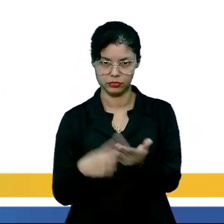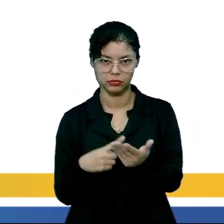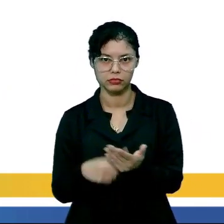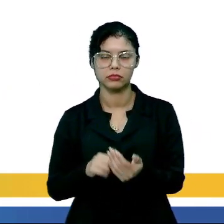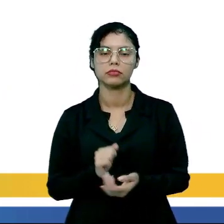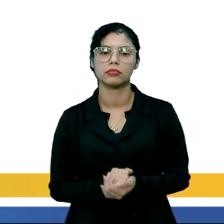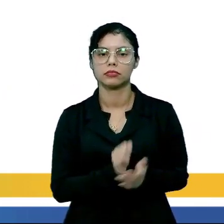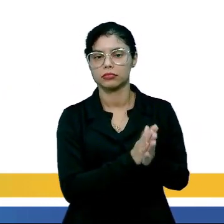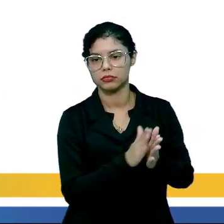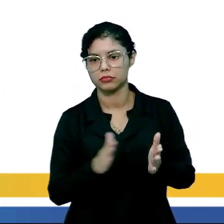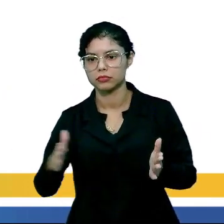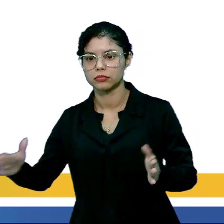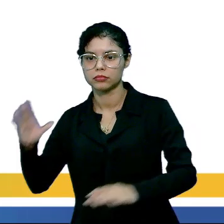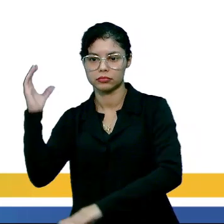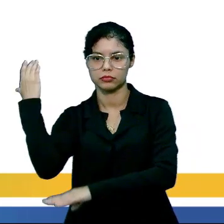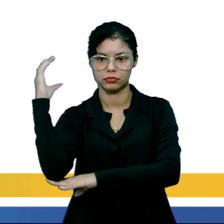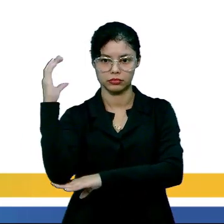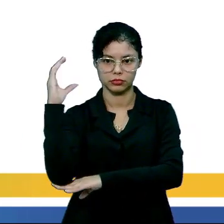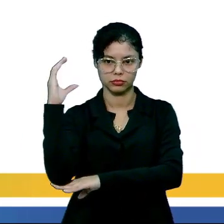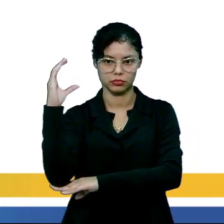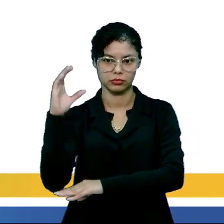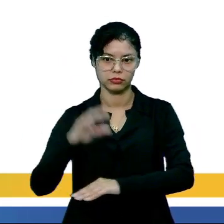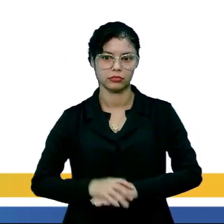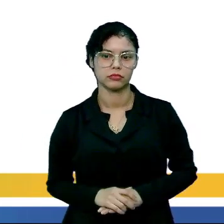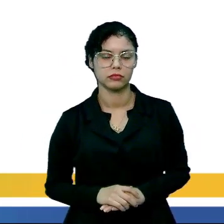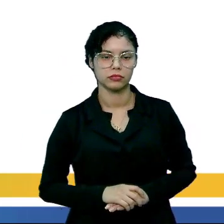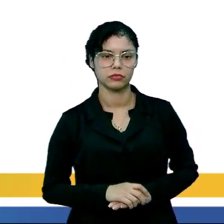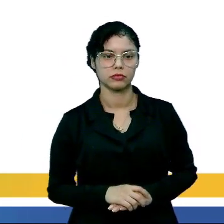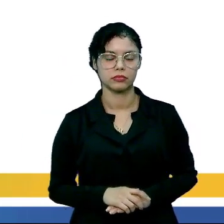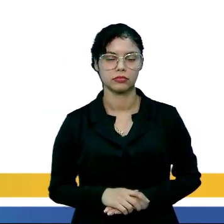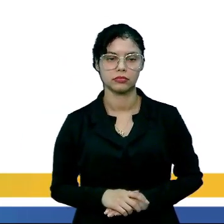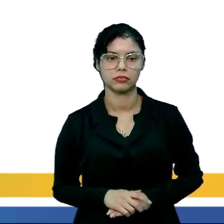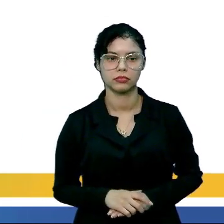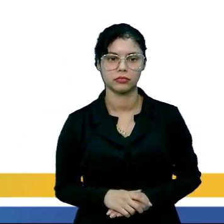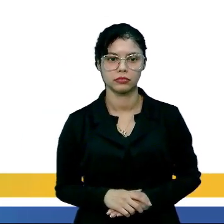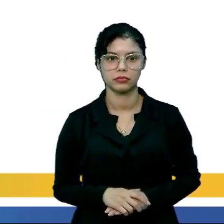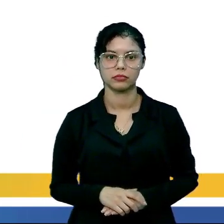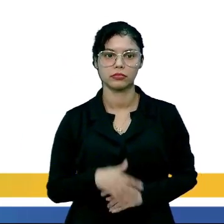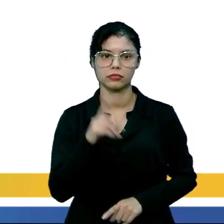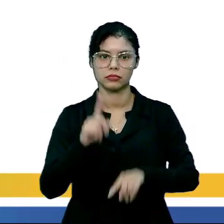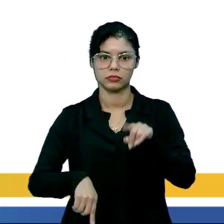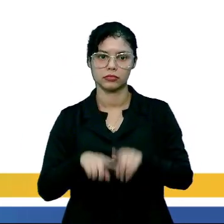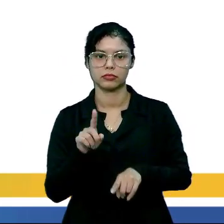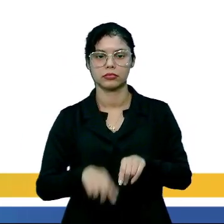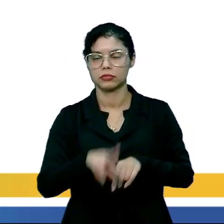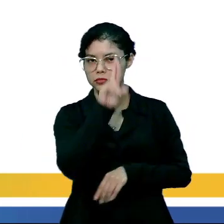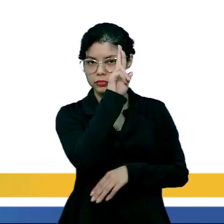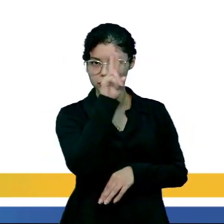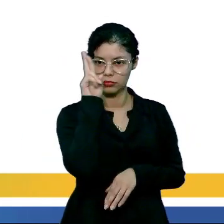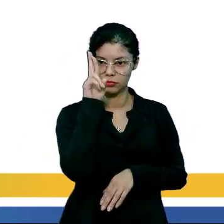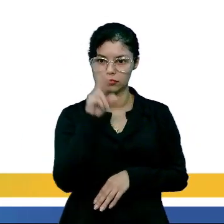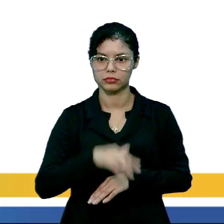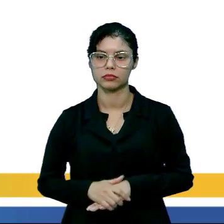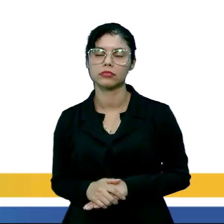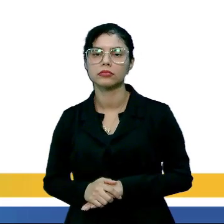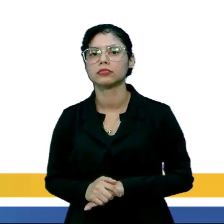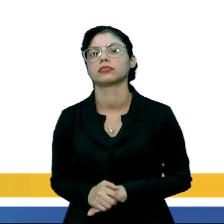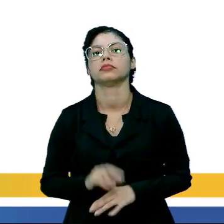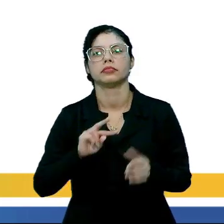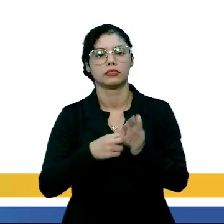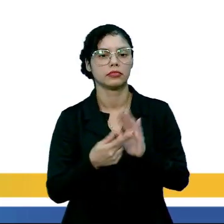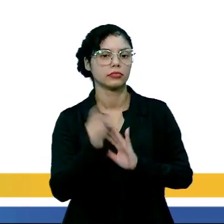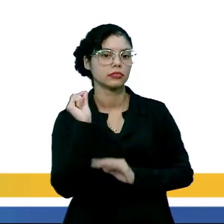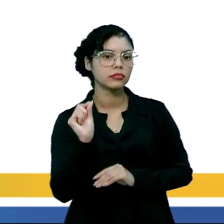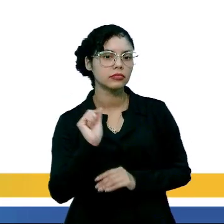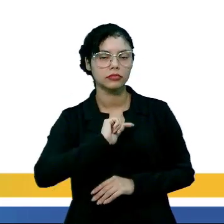a corrente científica, a ciência aí ela impera, tá? E o materialismo histórico, quer